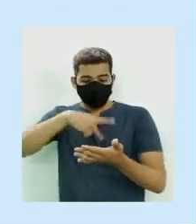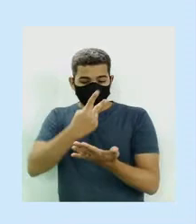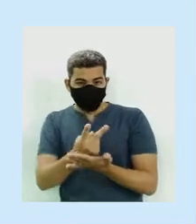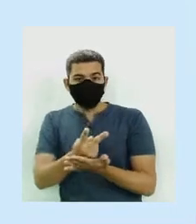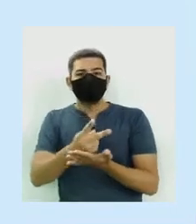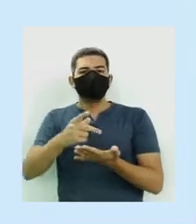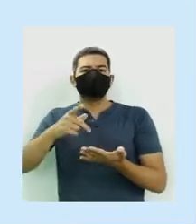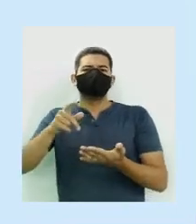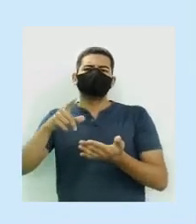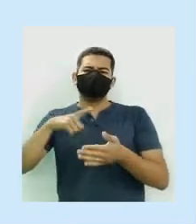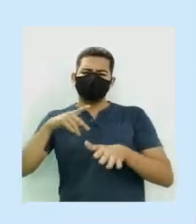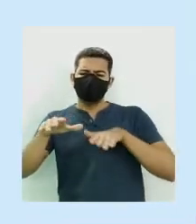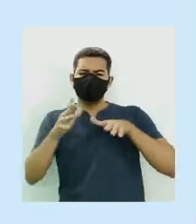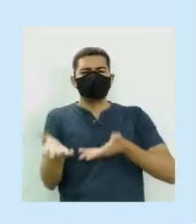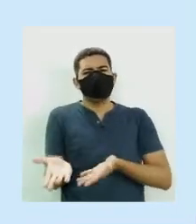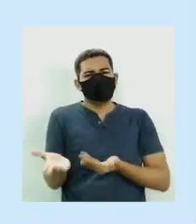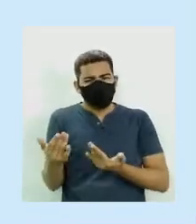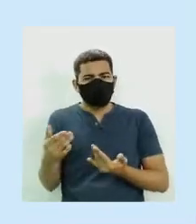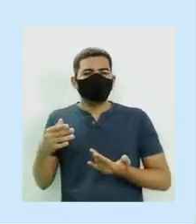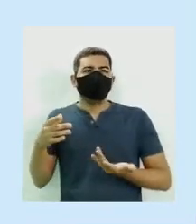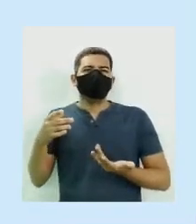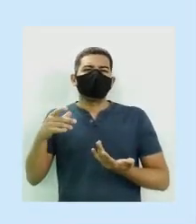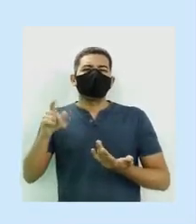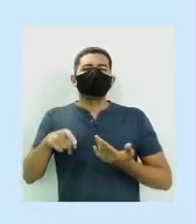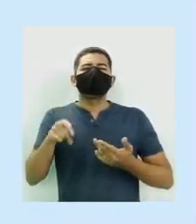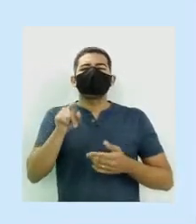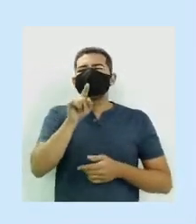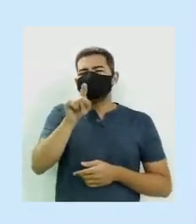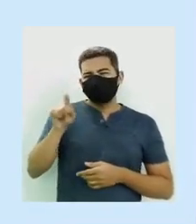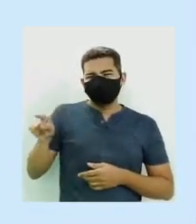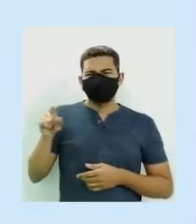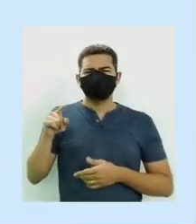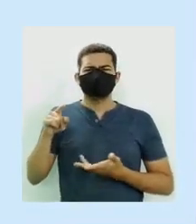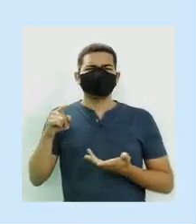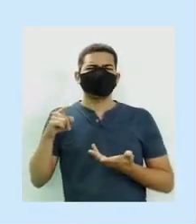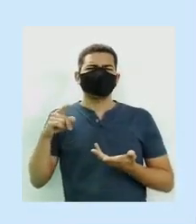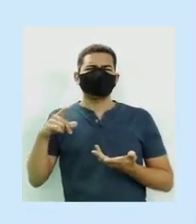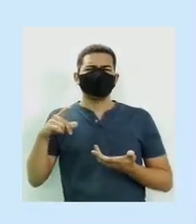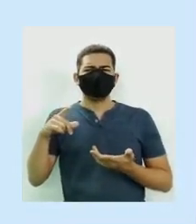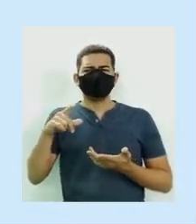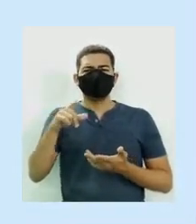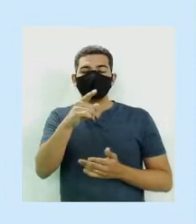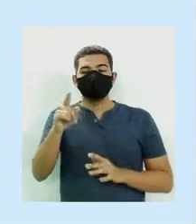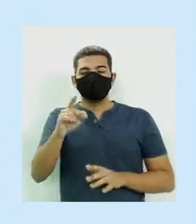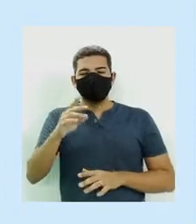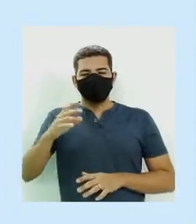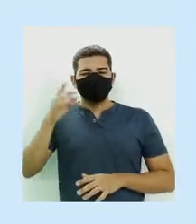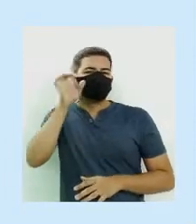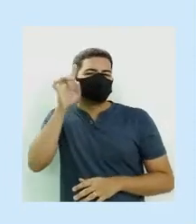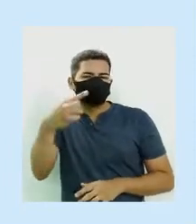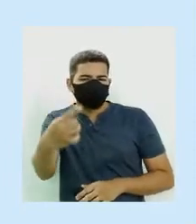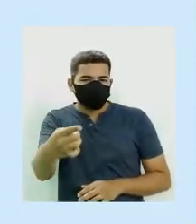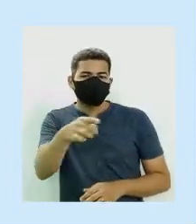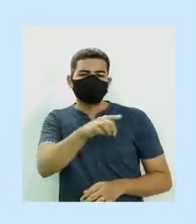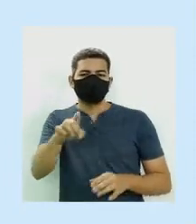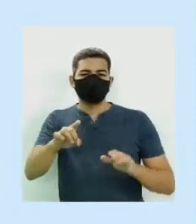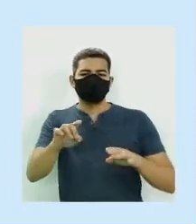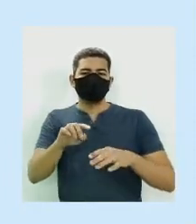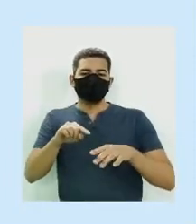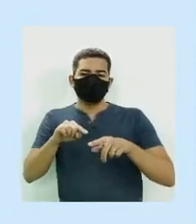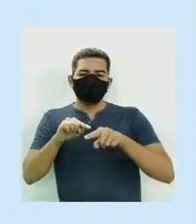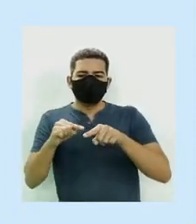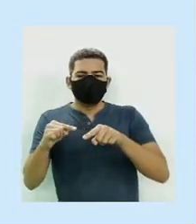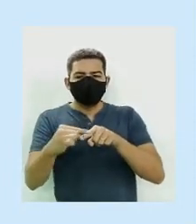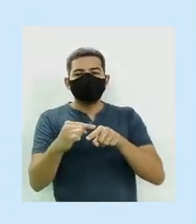juvenil que tem o intuito de explorar o cotidiano do bairro, ou melhor, da comunidade, da